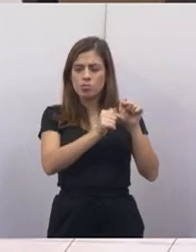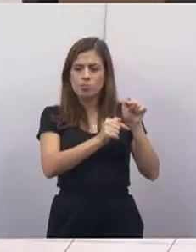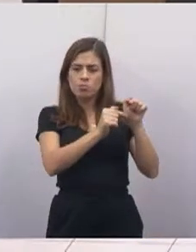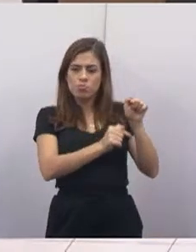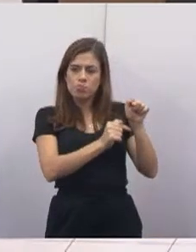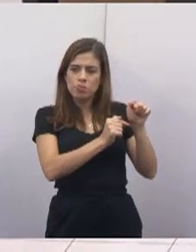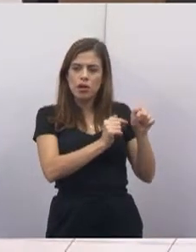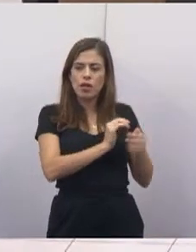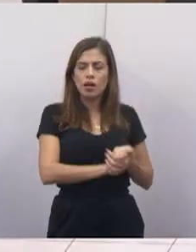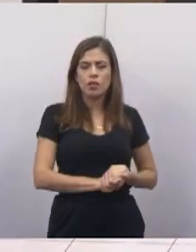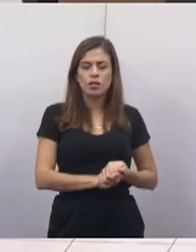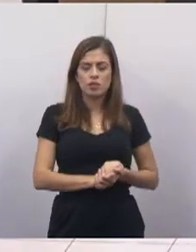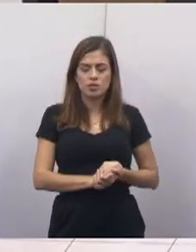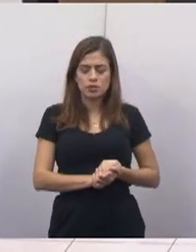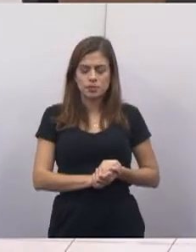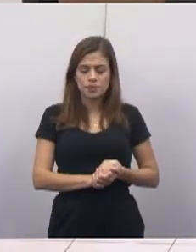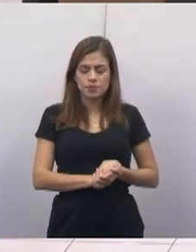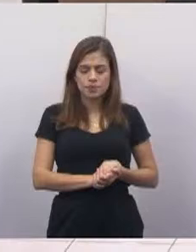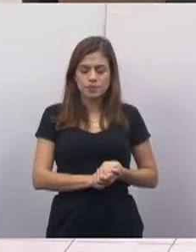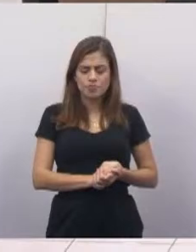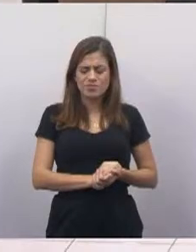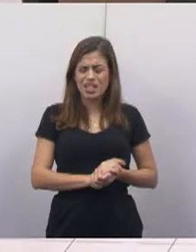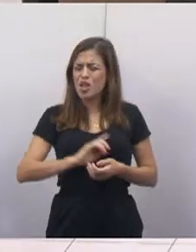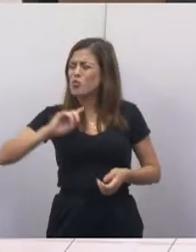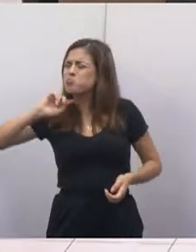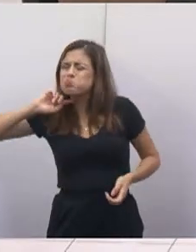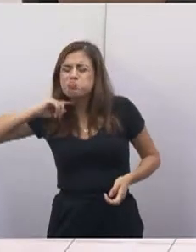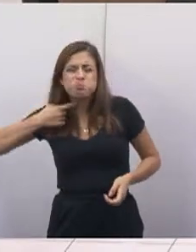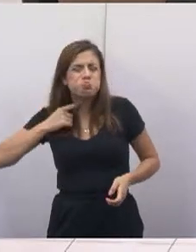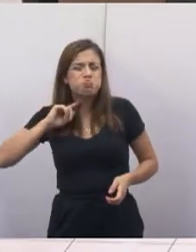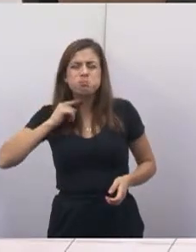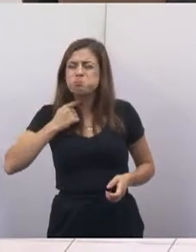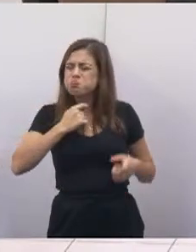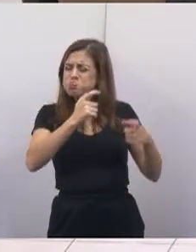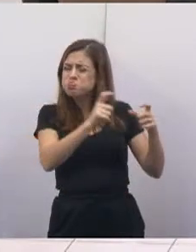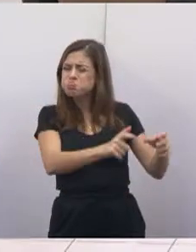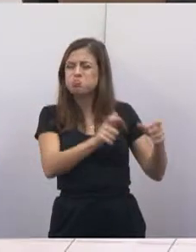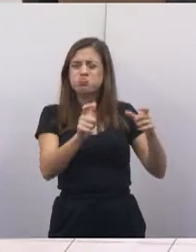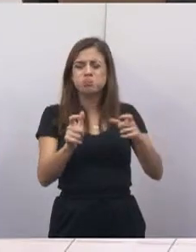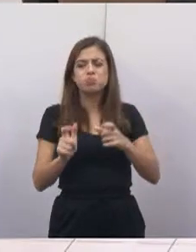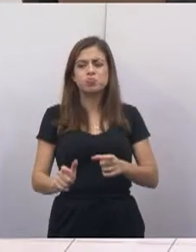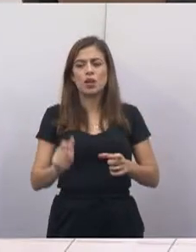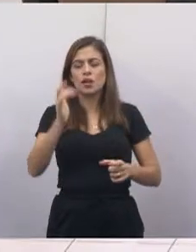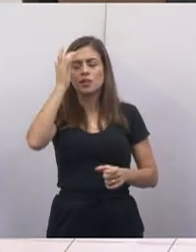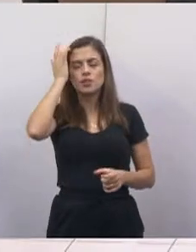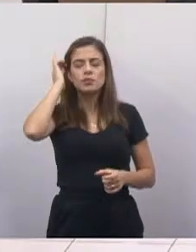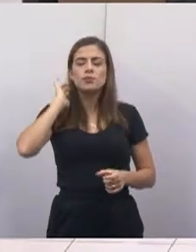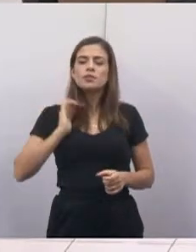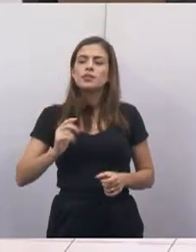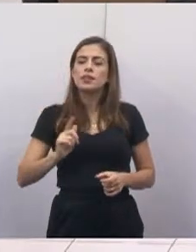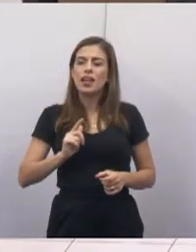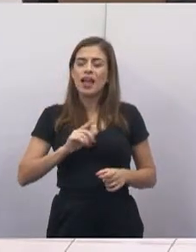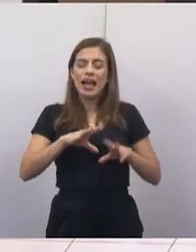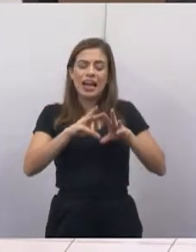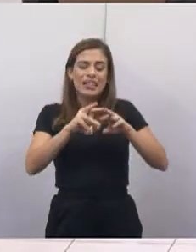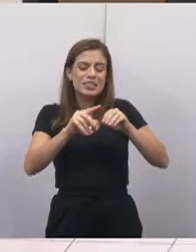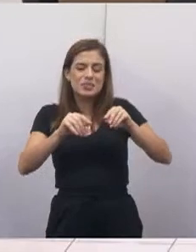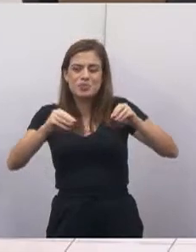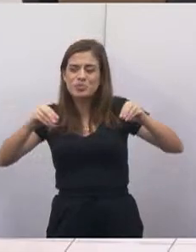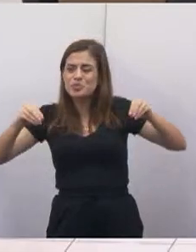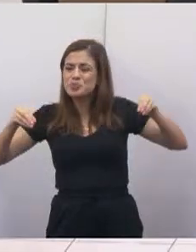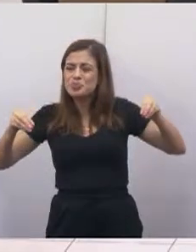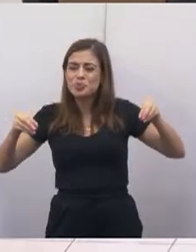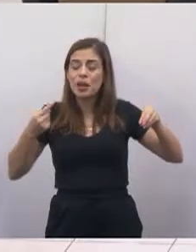né? E realmente estão muito sujos em alguns lugares. Tem lugar que é pura areia. Fui